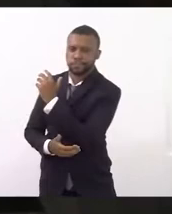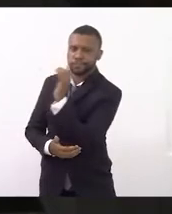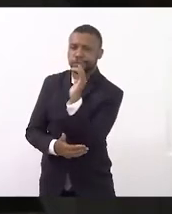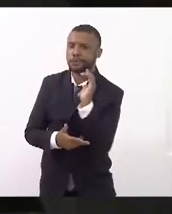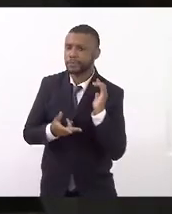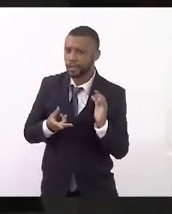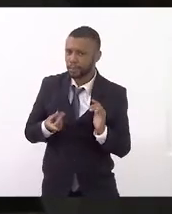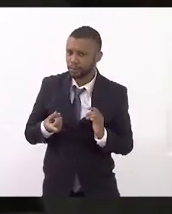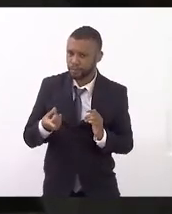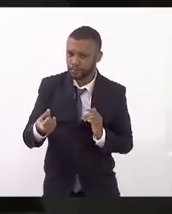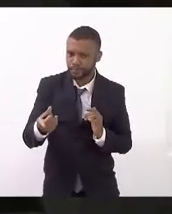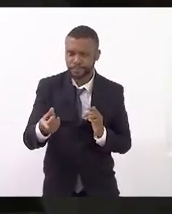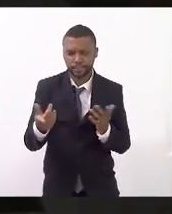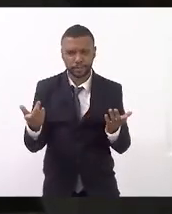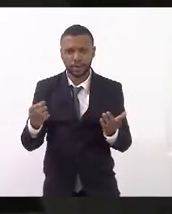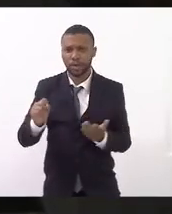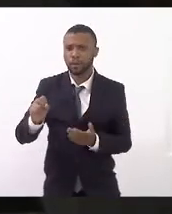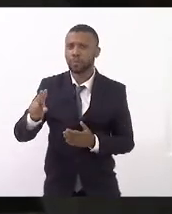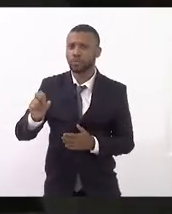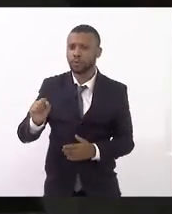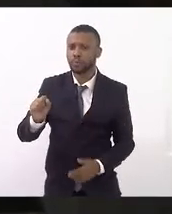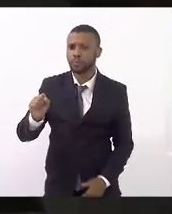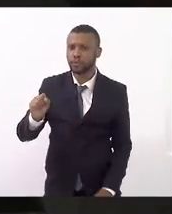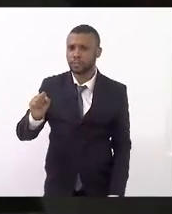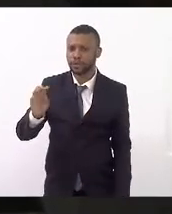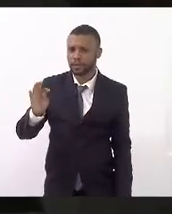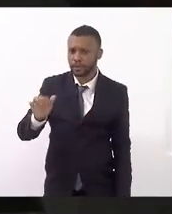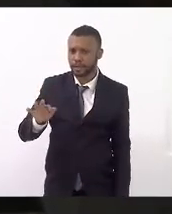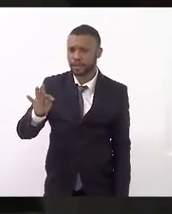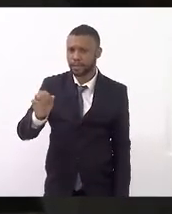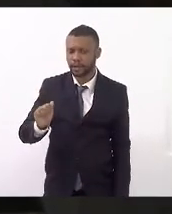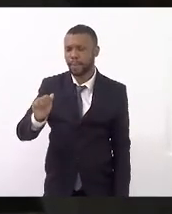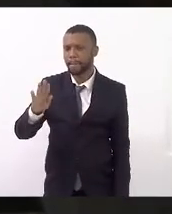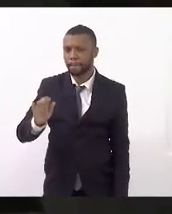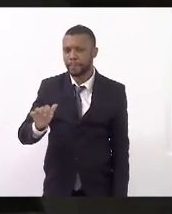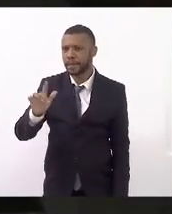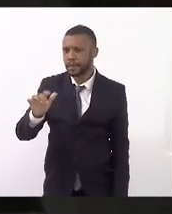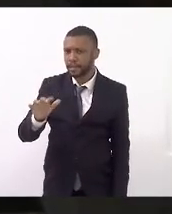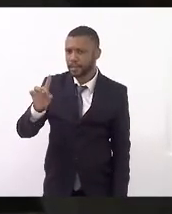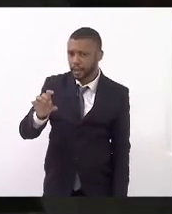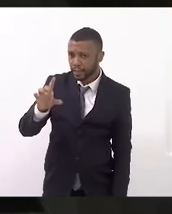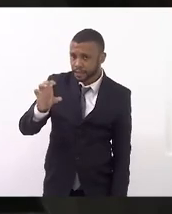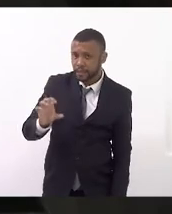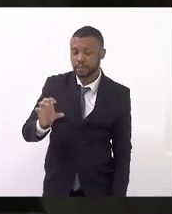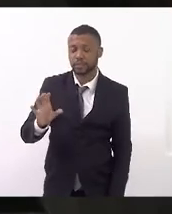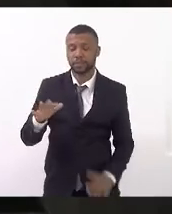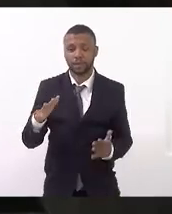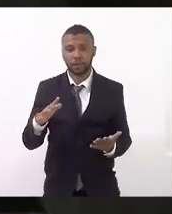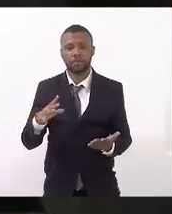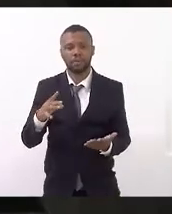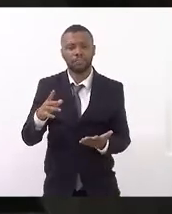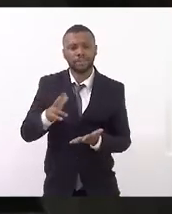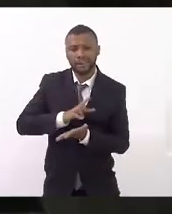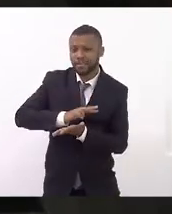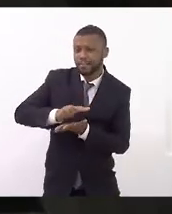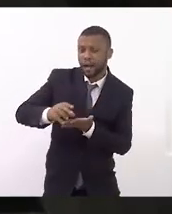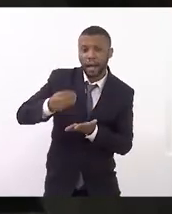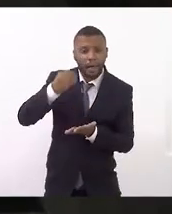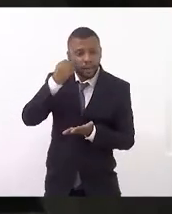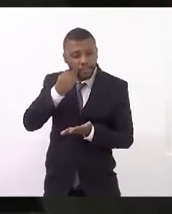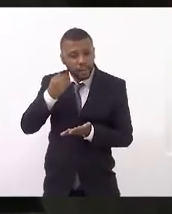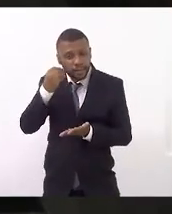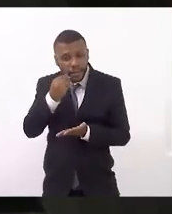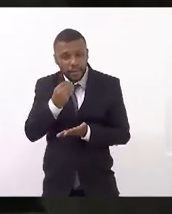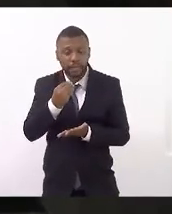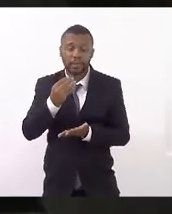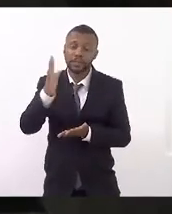Deputado Eliomar Coelho, nós do meio ambiente, as experiências que já existem no Brasil e do mundo